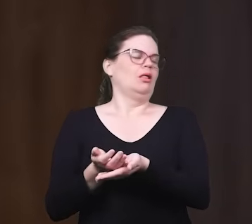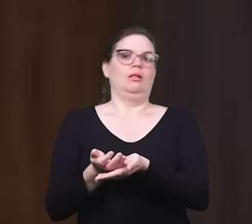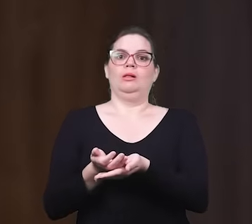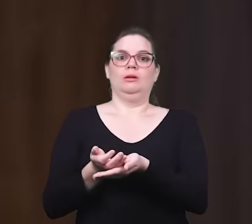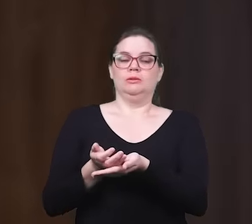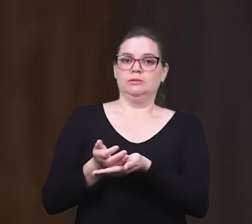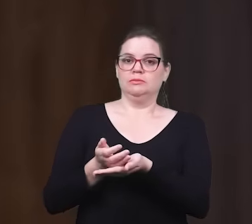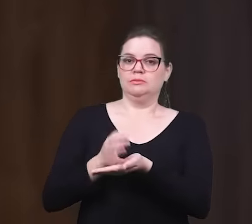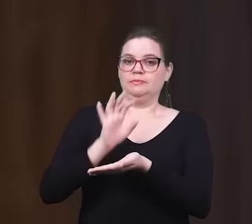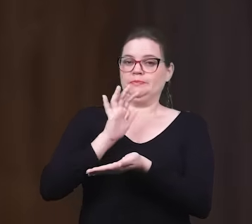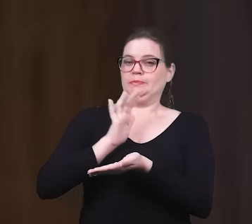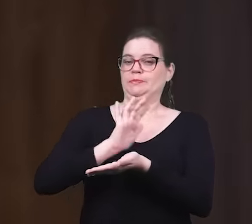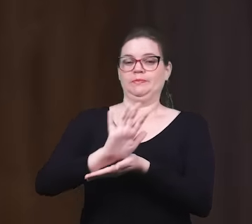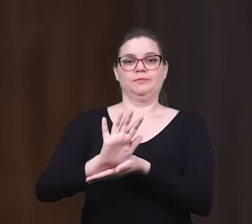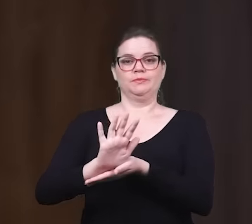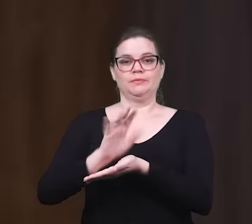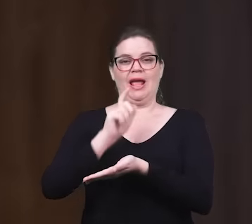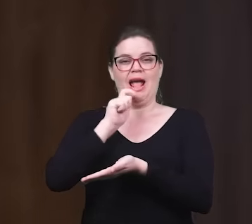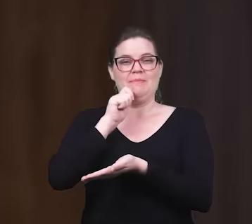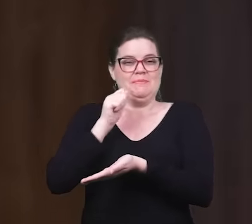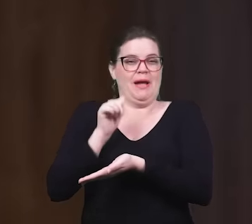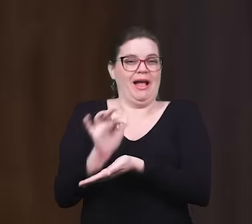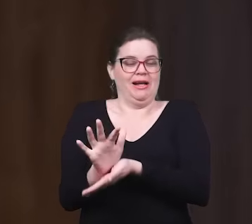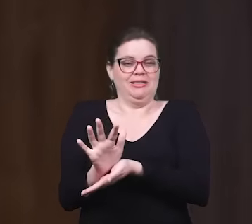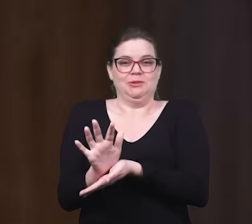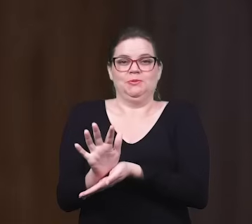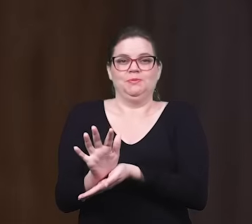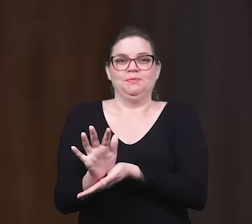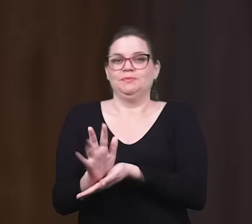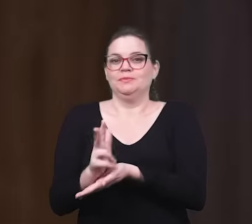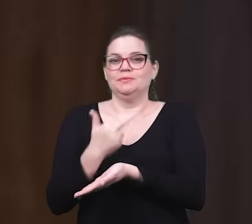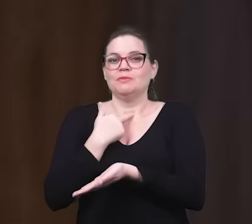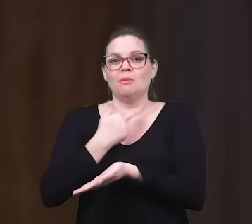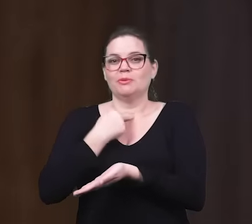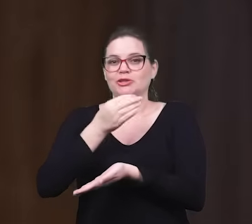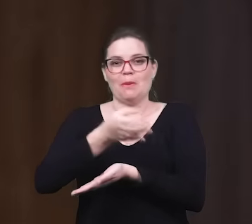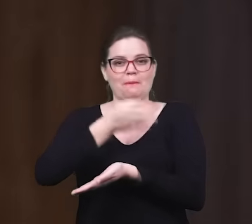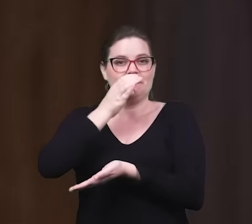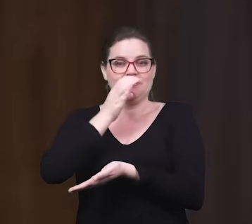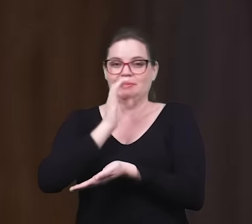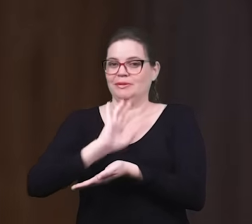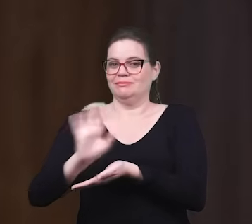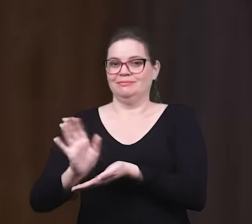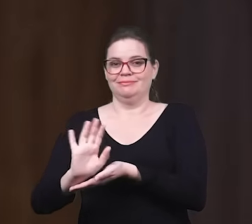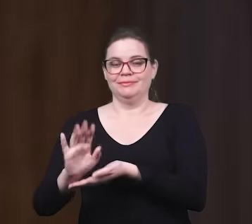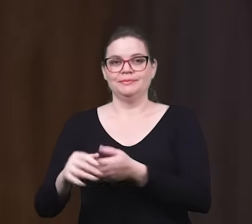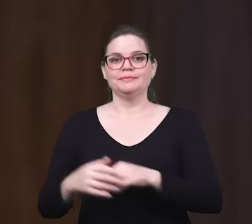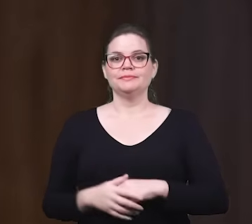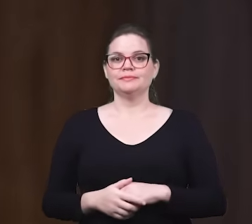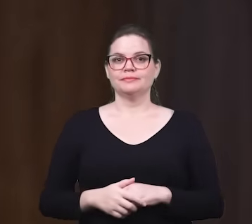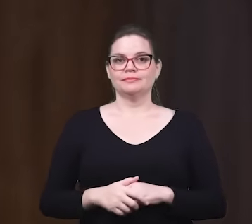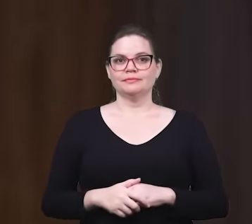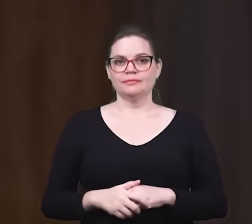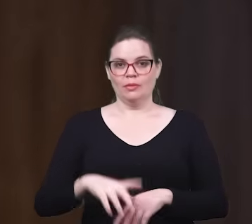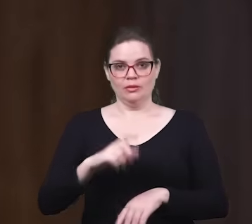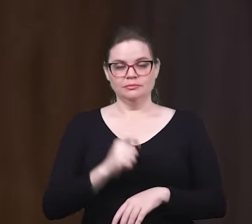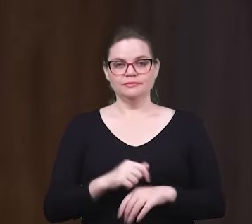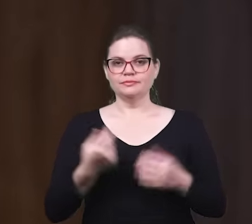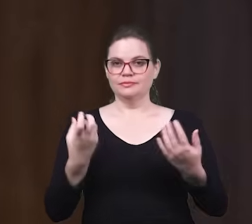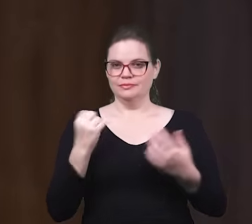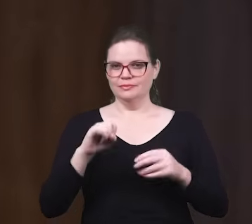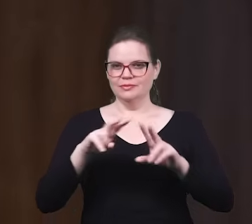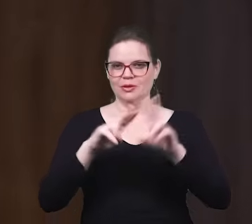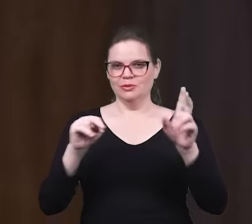amargas. Eram águas que não se podia tomar. Quando a palavra fala de águas